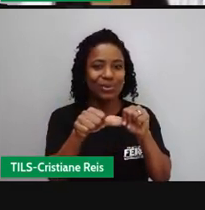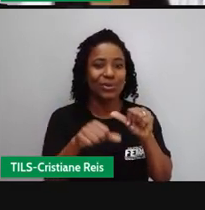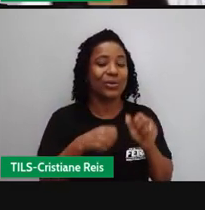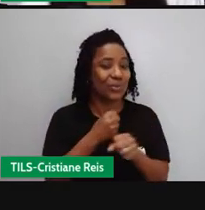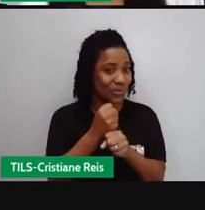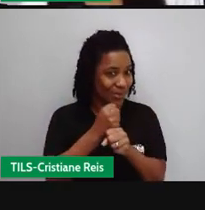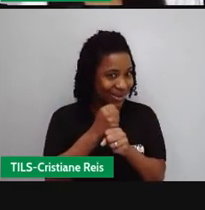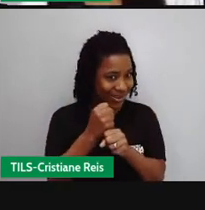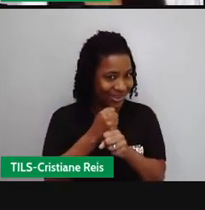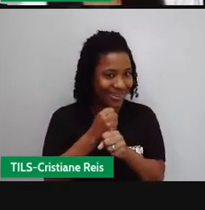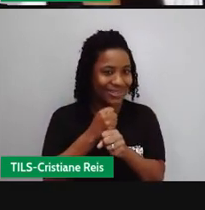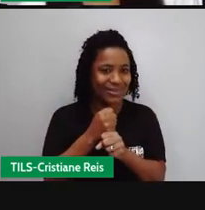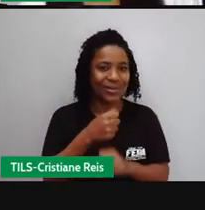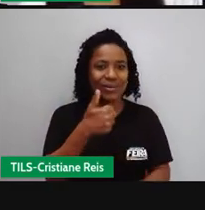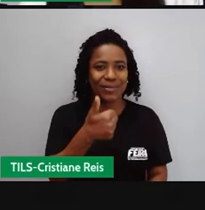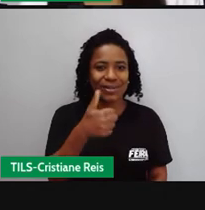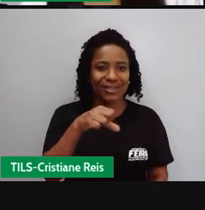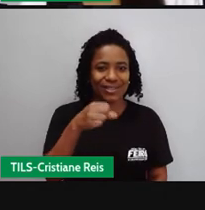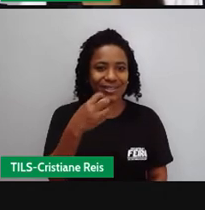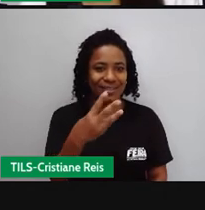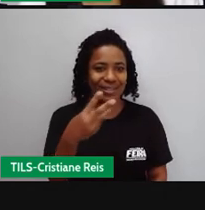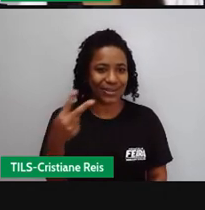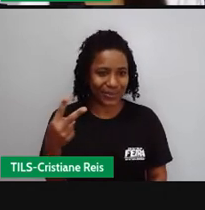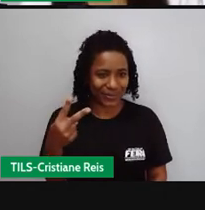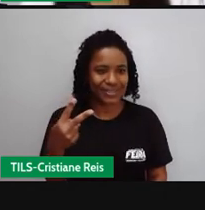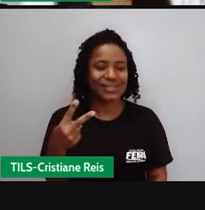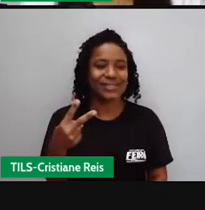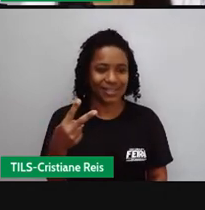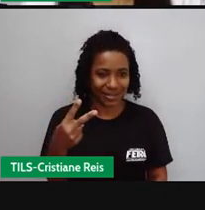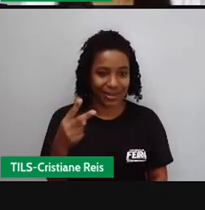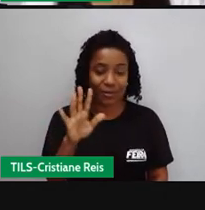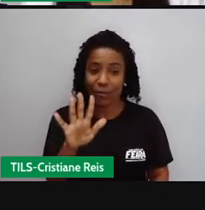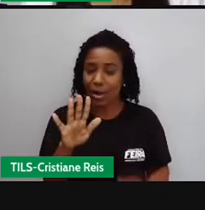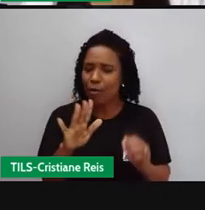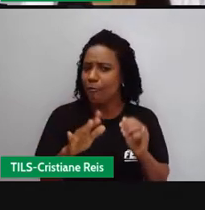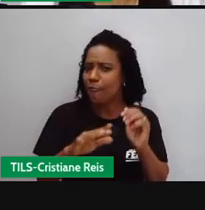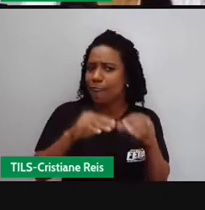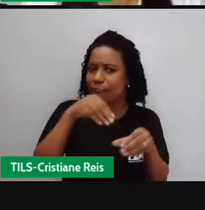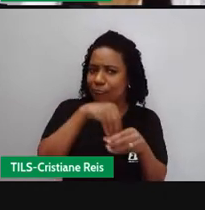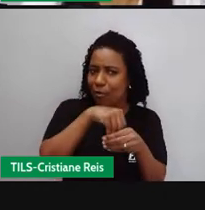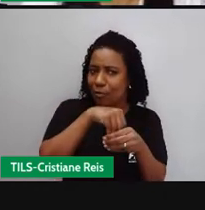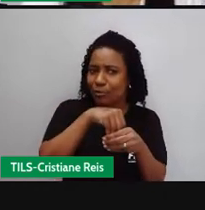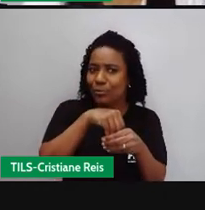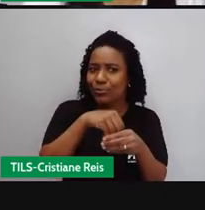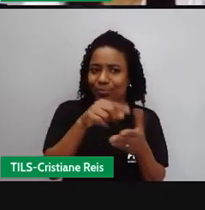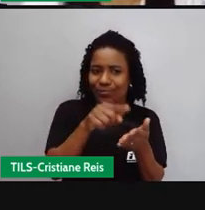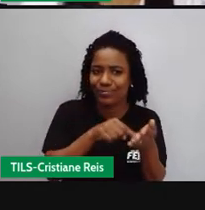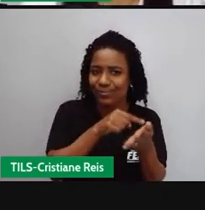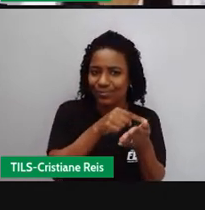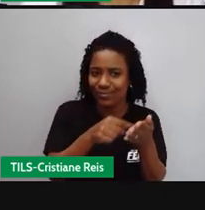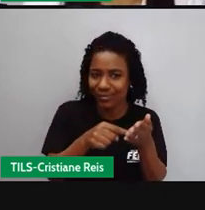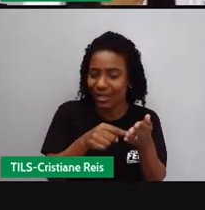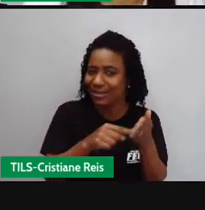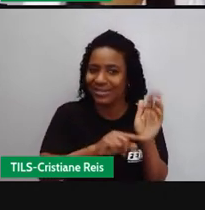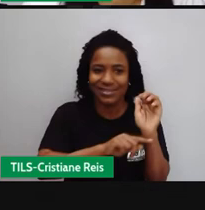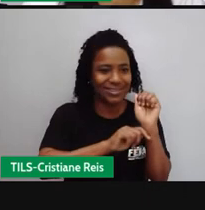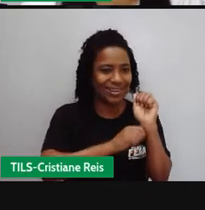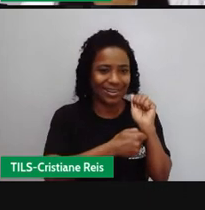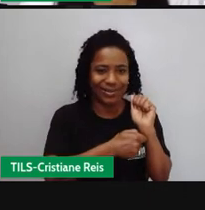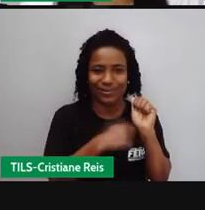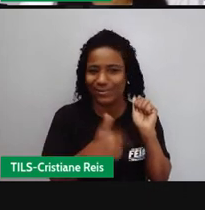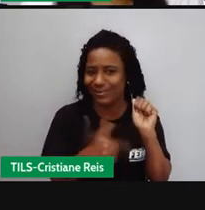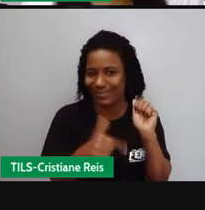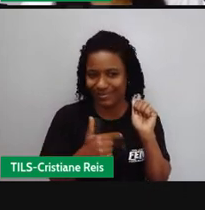os votos passaram a ser secretos, né? Os votos aconteciam aí de forma que outras pessoas poderiam ver, né,